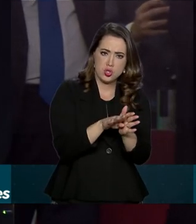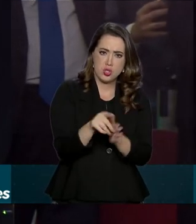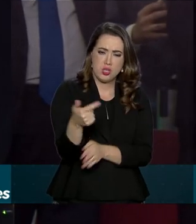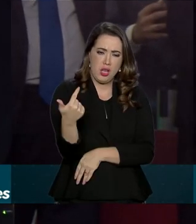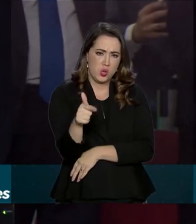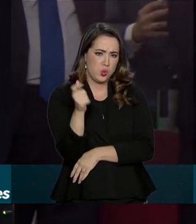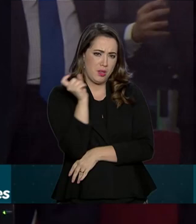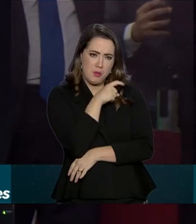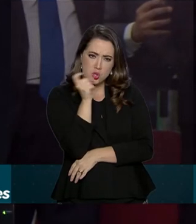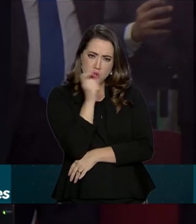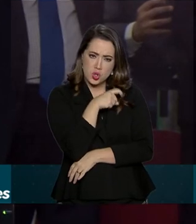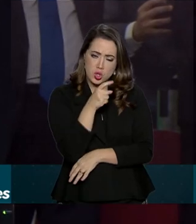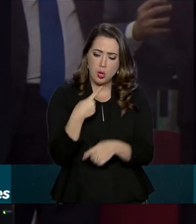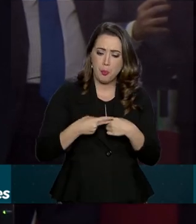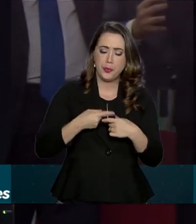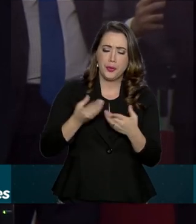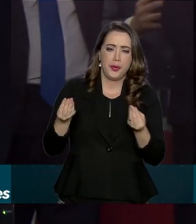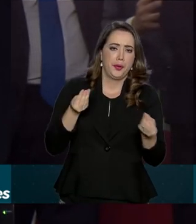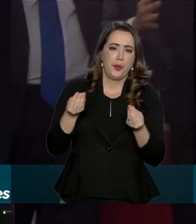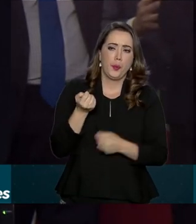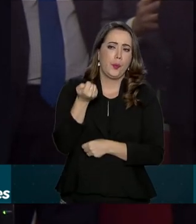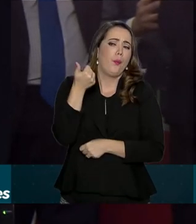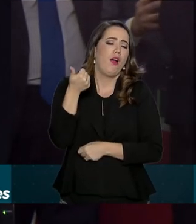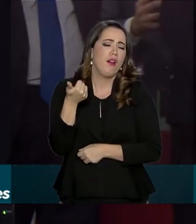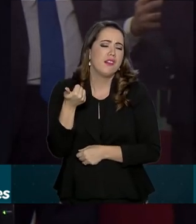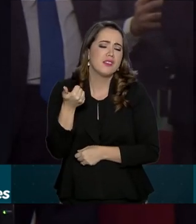mentir, porque isso